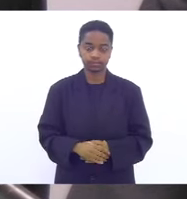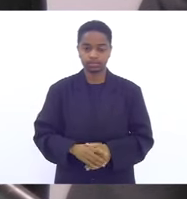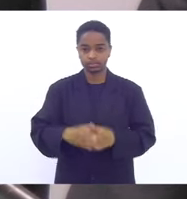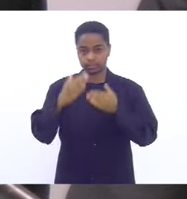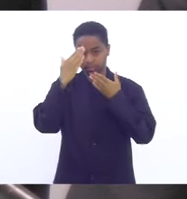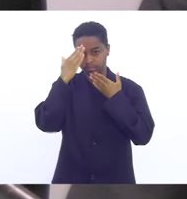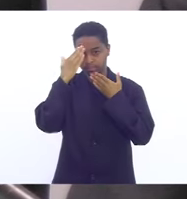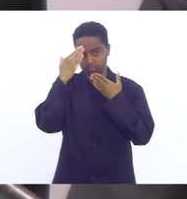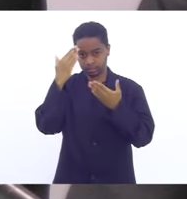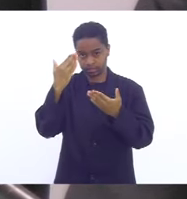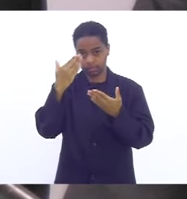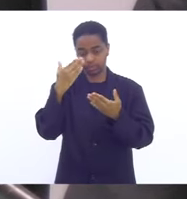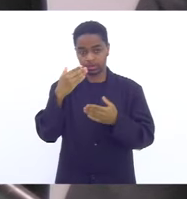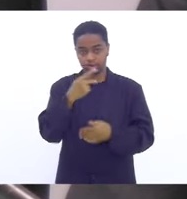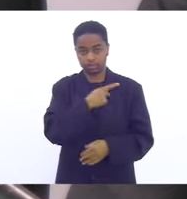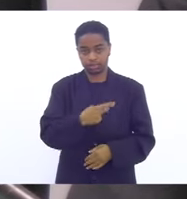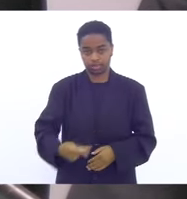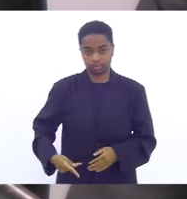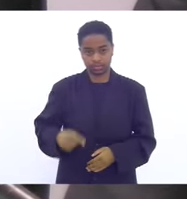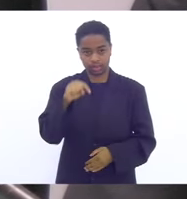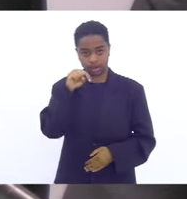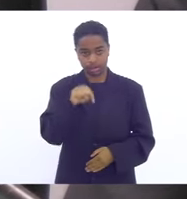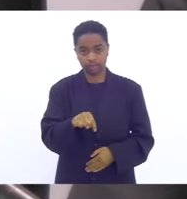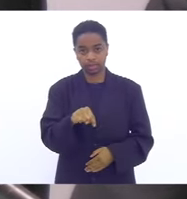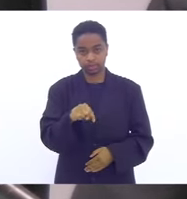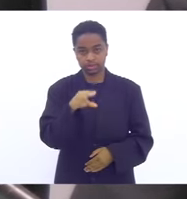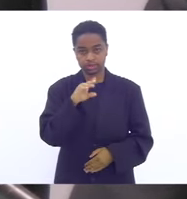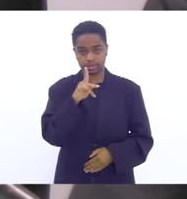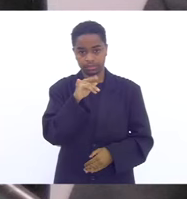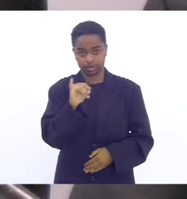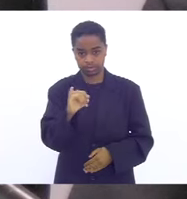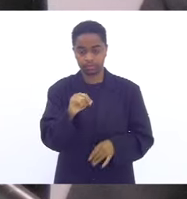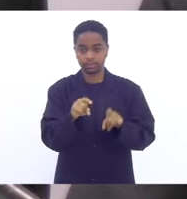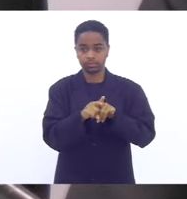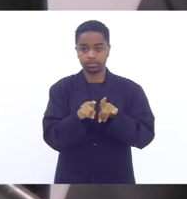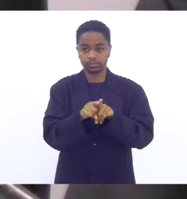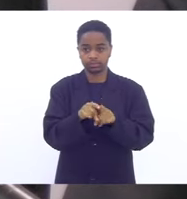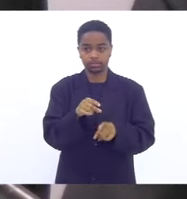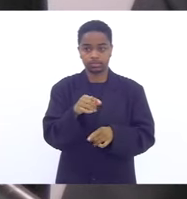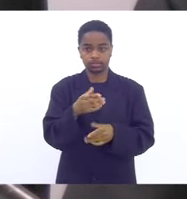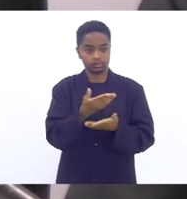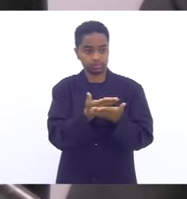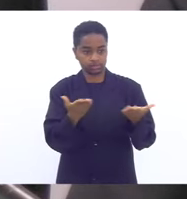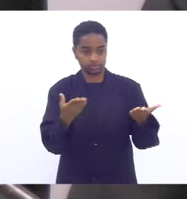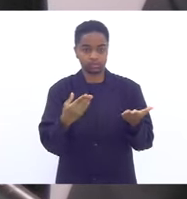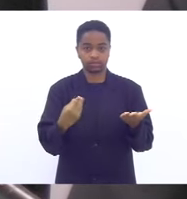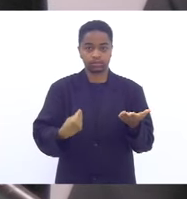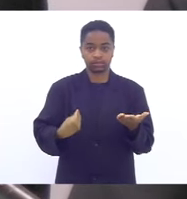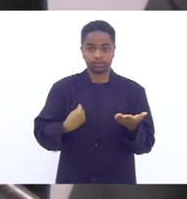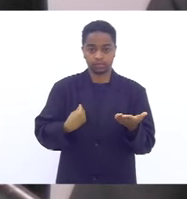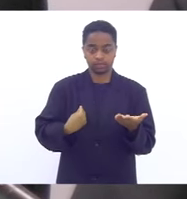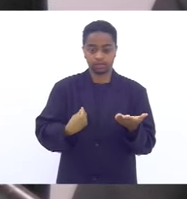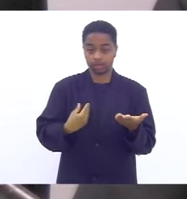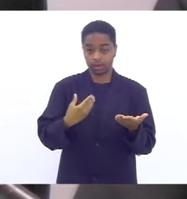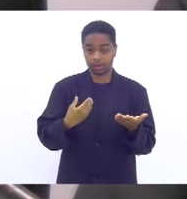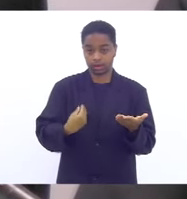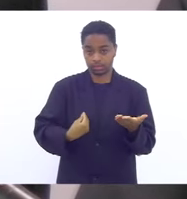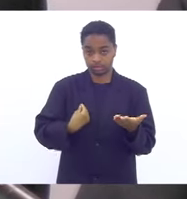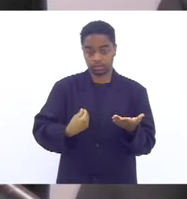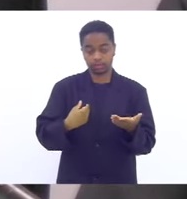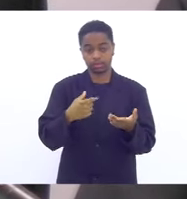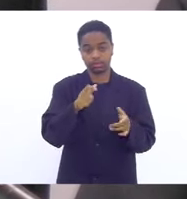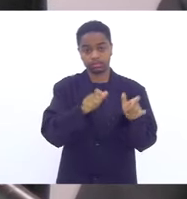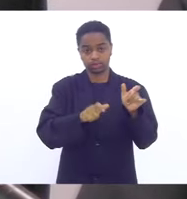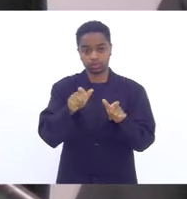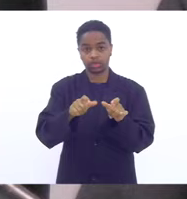Agradeço a presidência dessa CPI, aos colegas presentes aqui e à população que nos acompanha, apontando